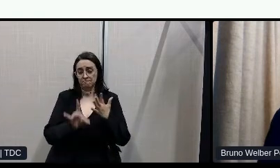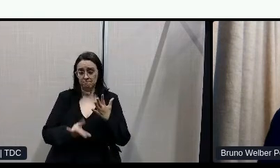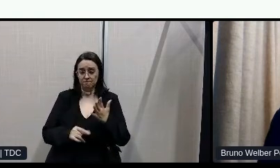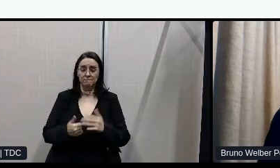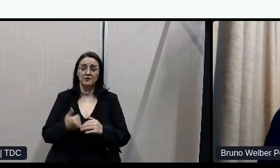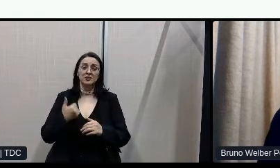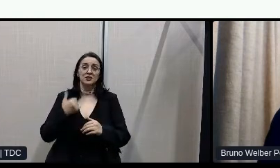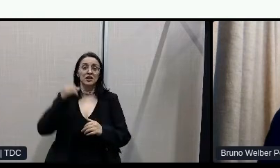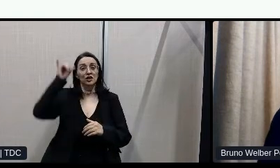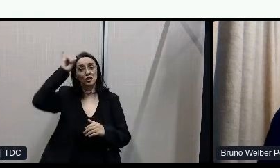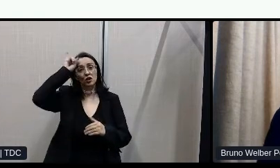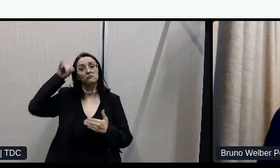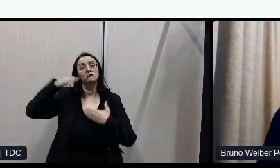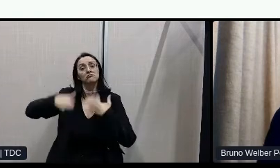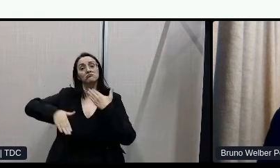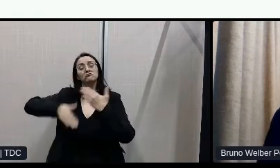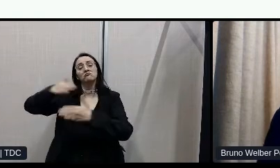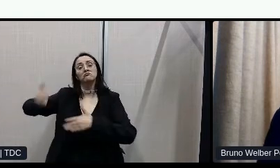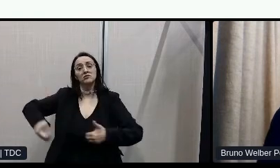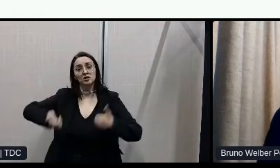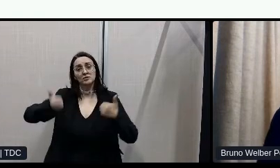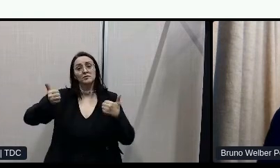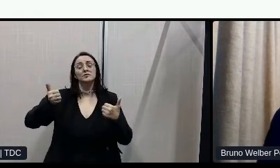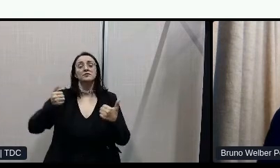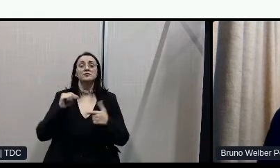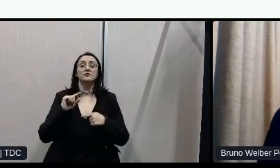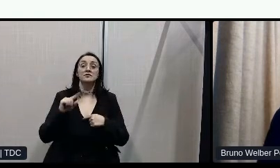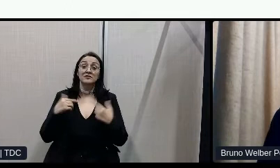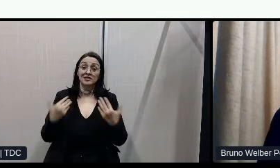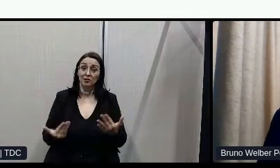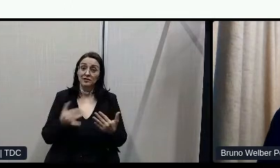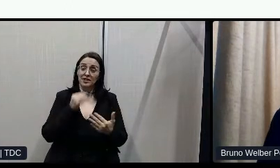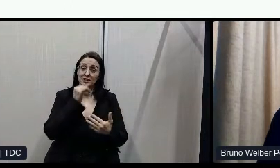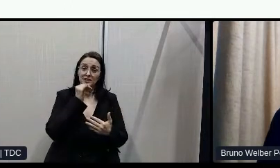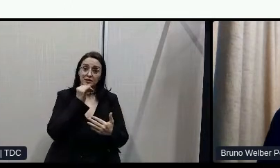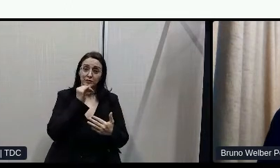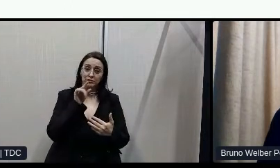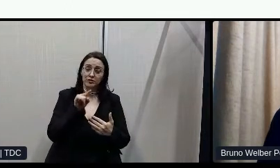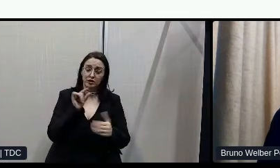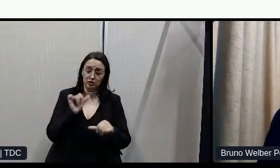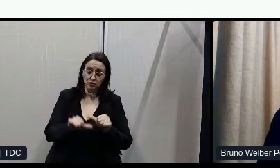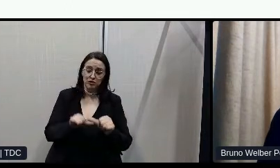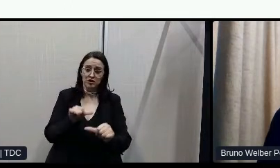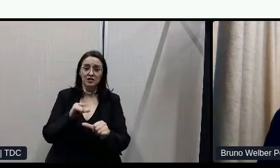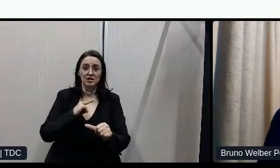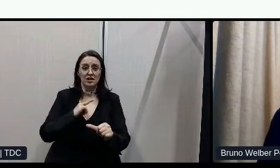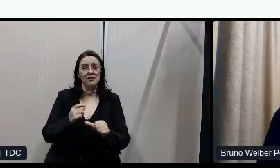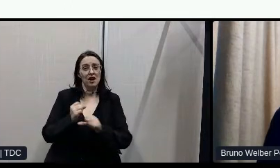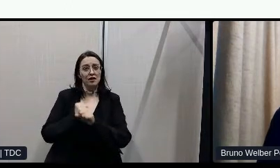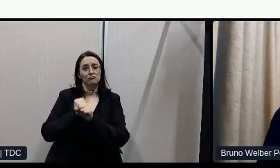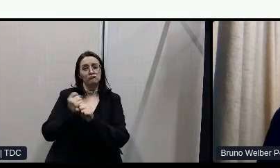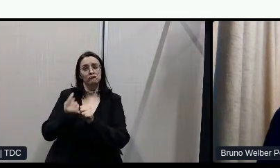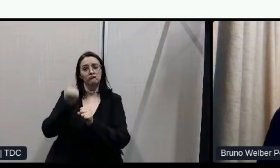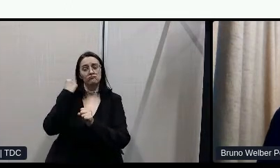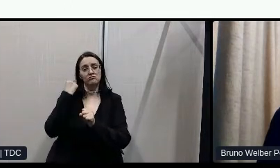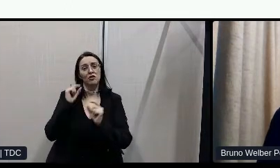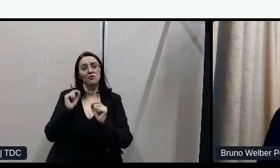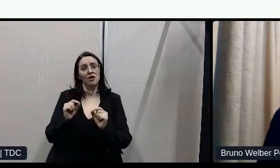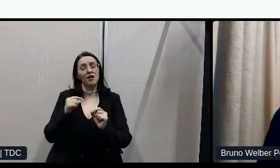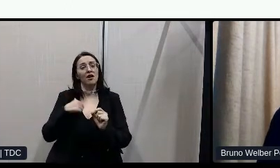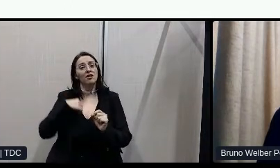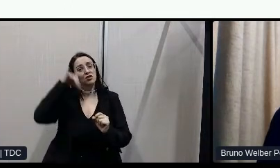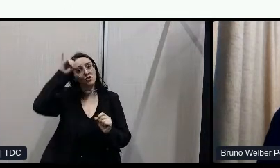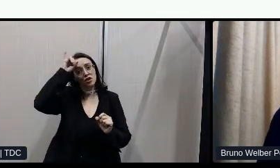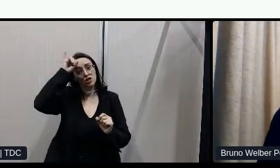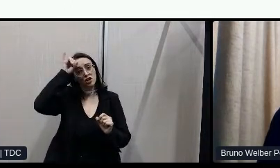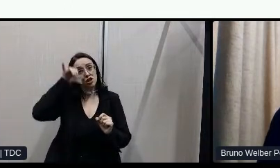sendo aperfeiçoadas. Então, por exemplo, uma grande mudança que nós tivemos alguns anos atrás. Até o Android